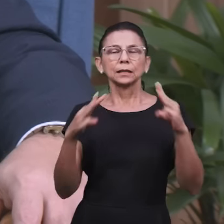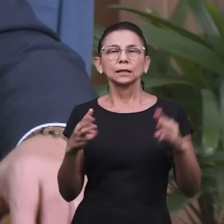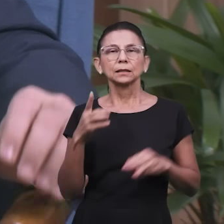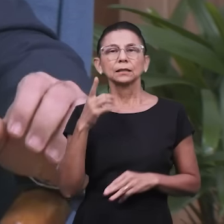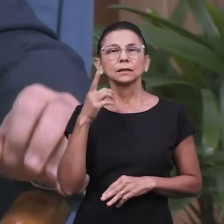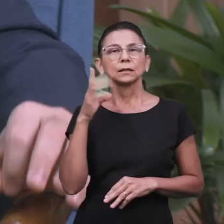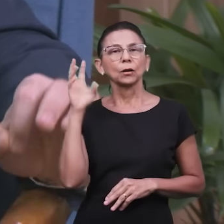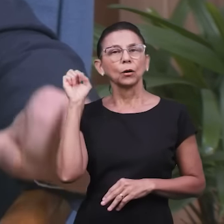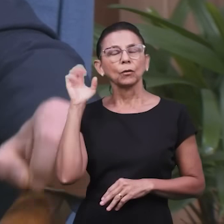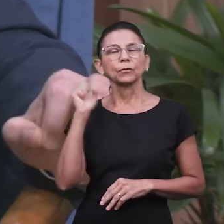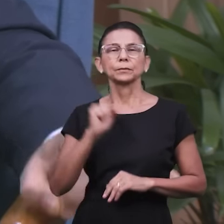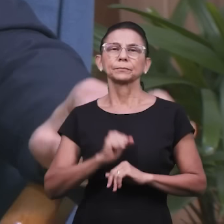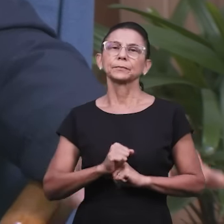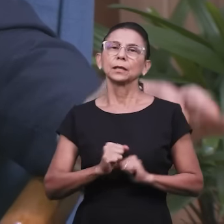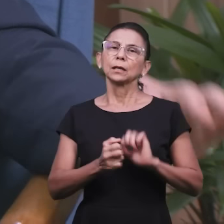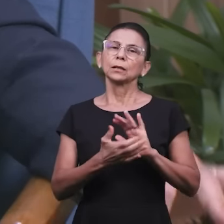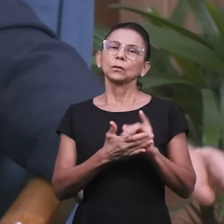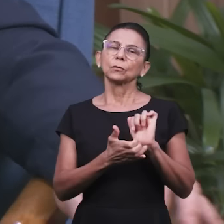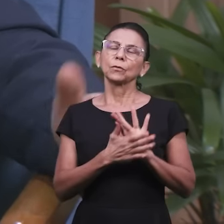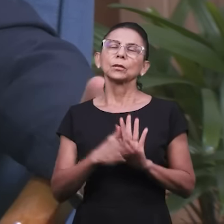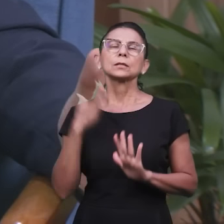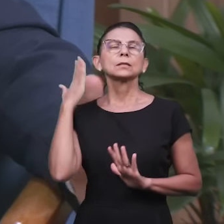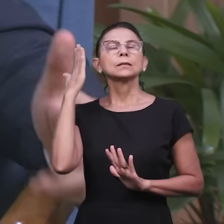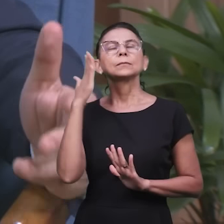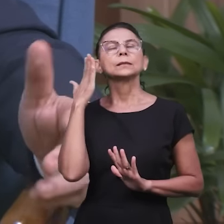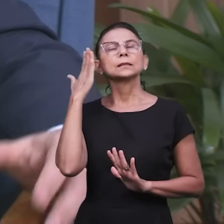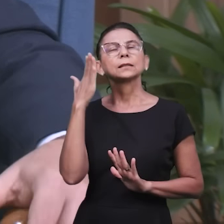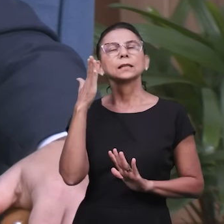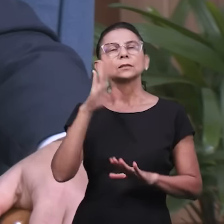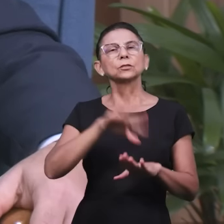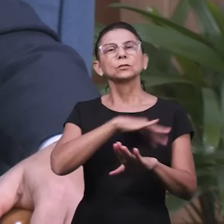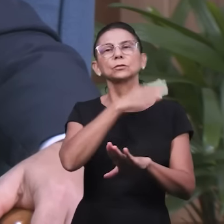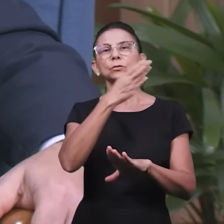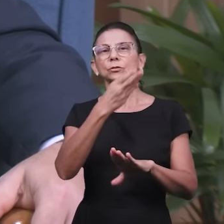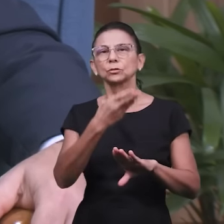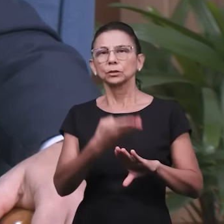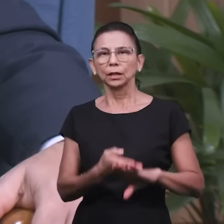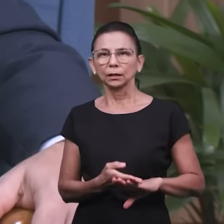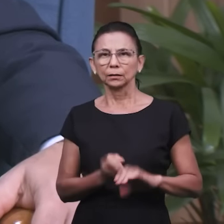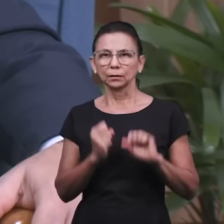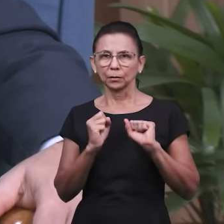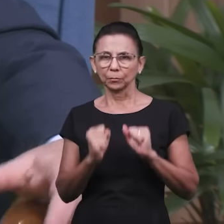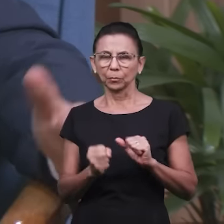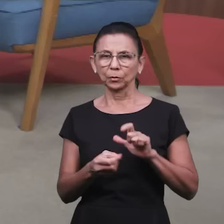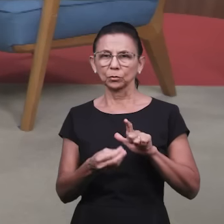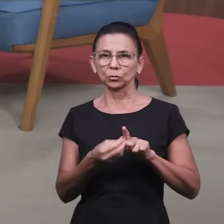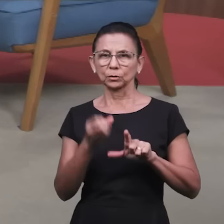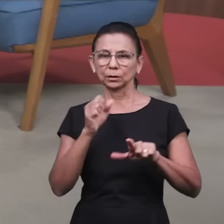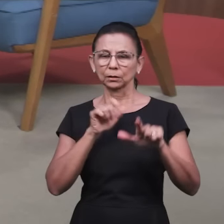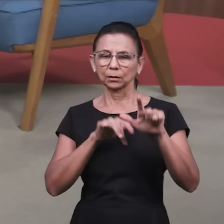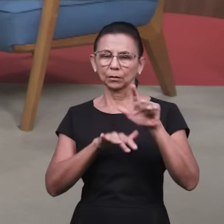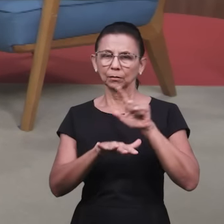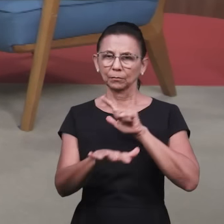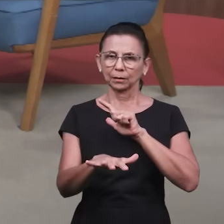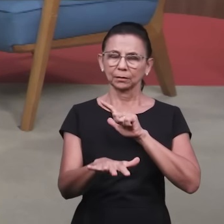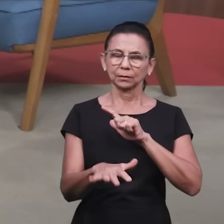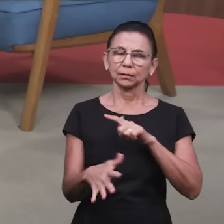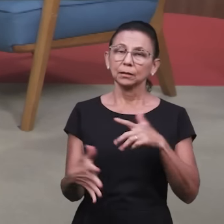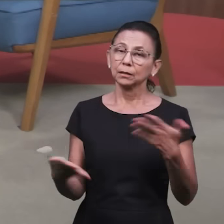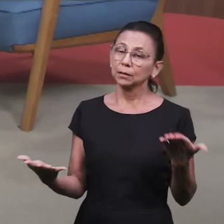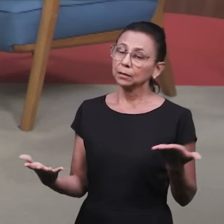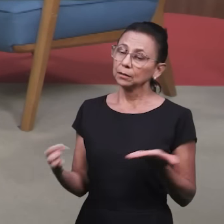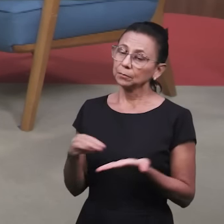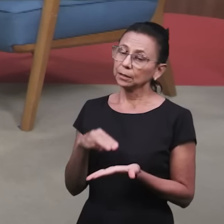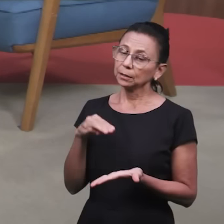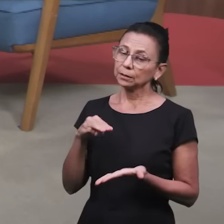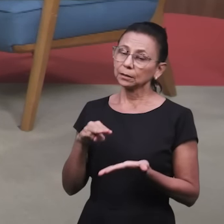mensagens bíblicas 24 horas por dia. Se desejar, ainda pode compartilhar os nossos conteúdos. E aqui no canal da Igreja Cristã Maranata